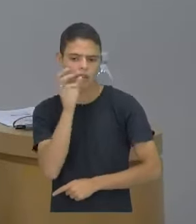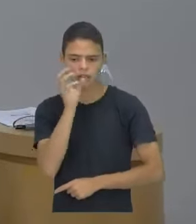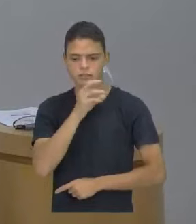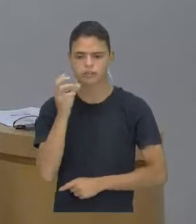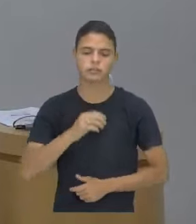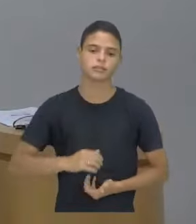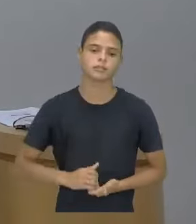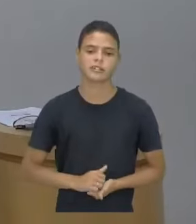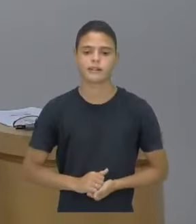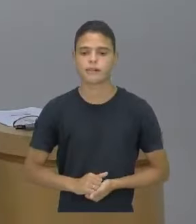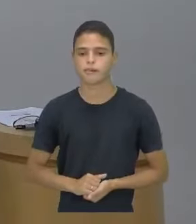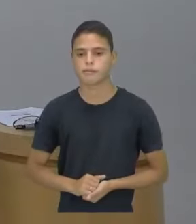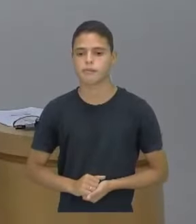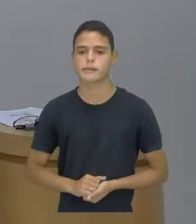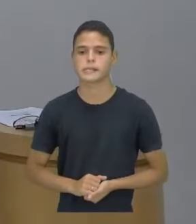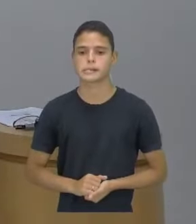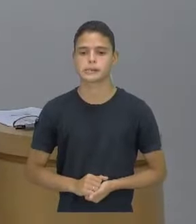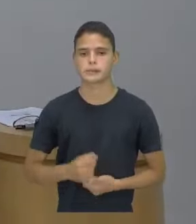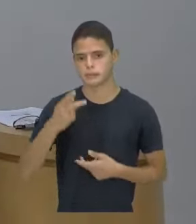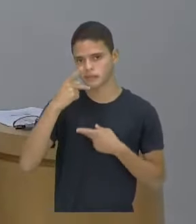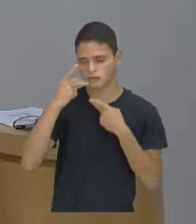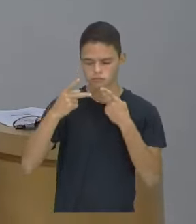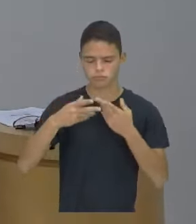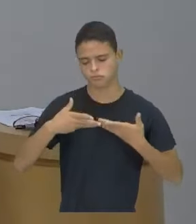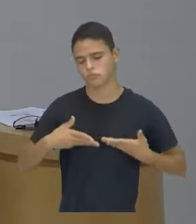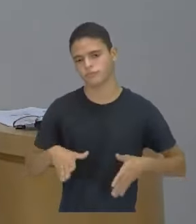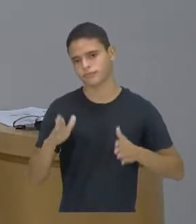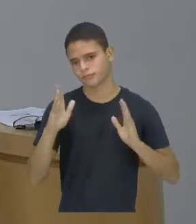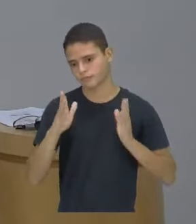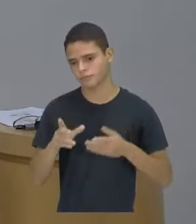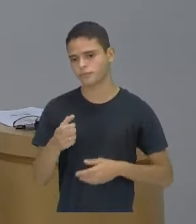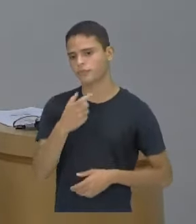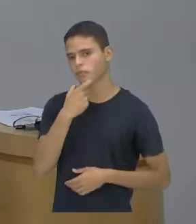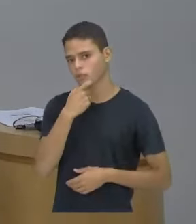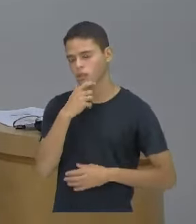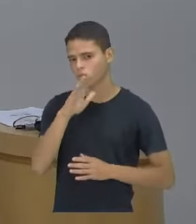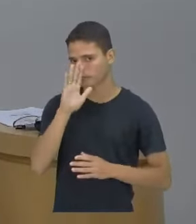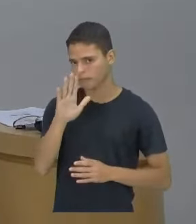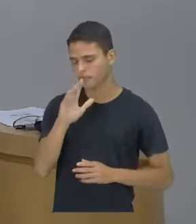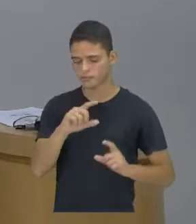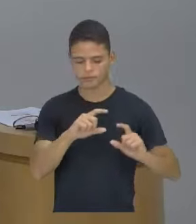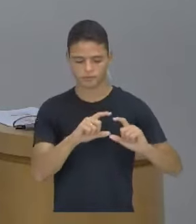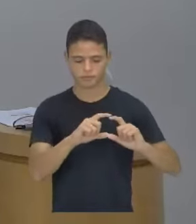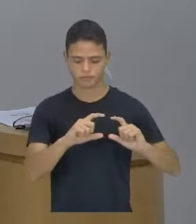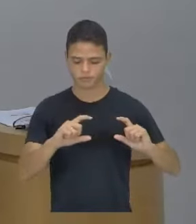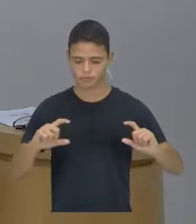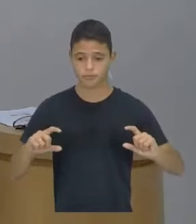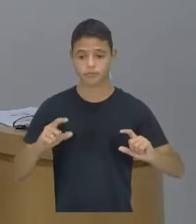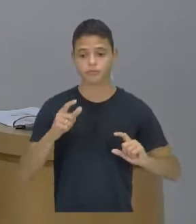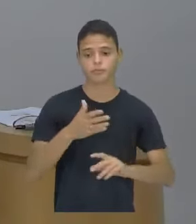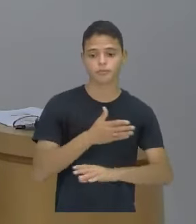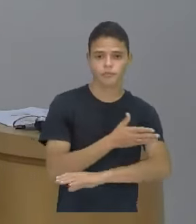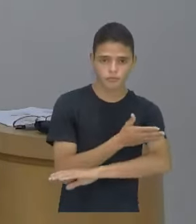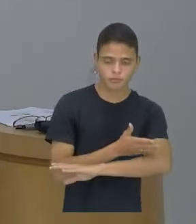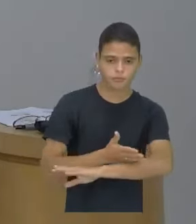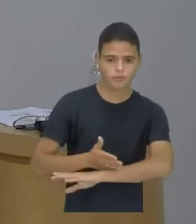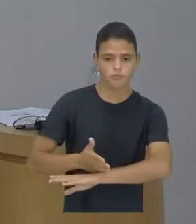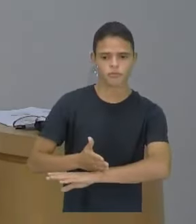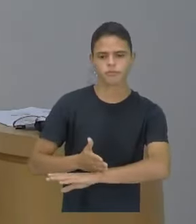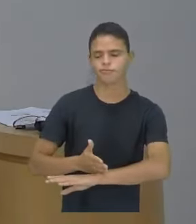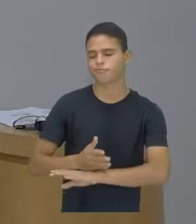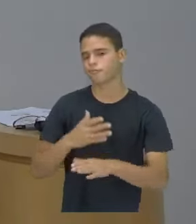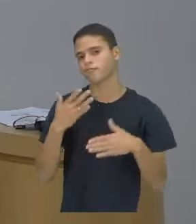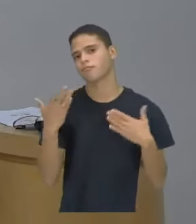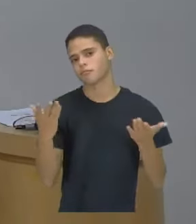native speaker, né, de um falante nativo da língua, mas a legenda tá lá, então é bom a gente se acostumando com isso e não tem